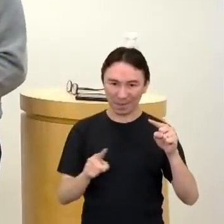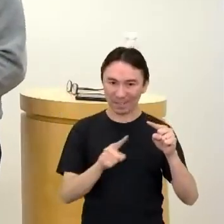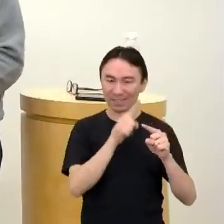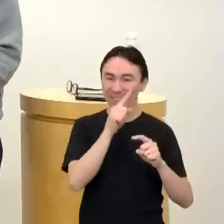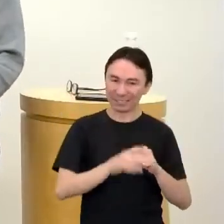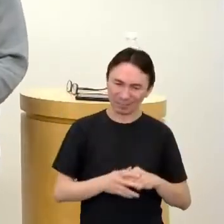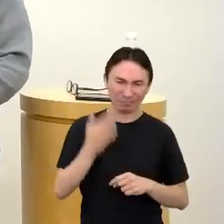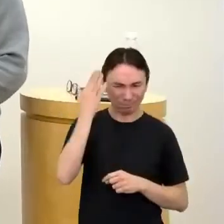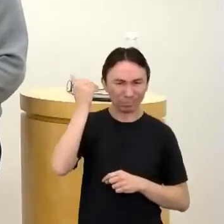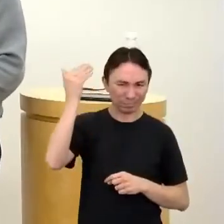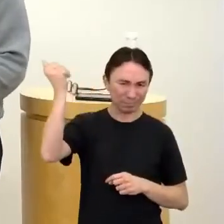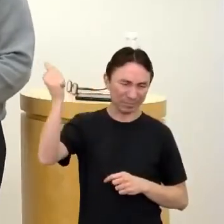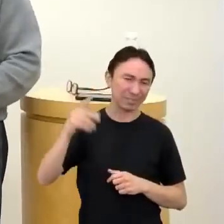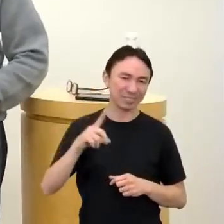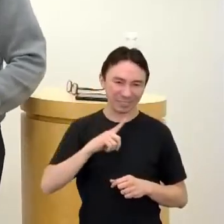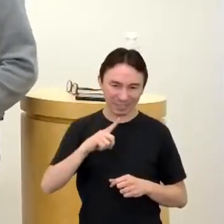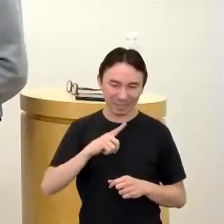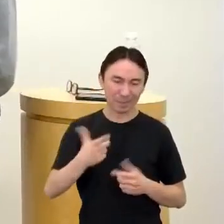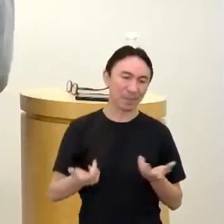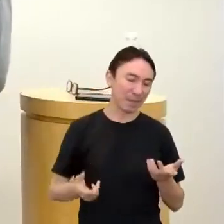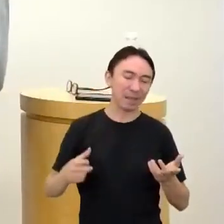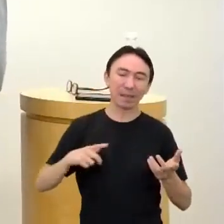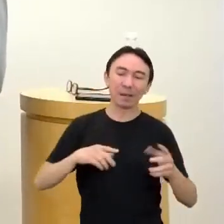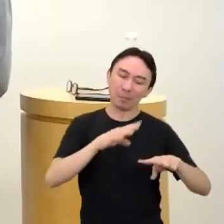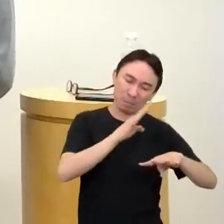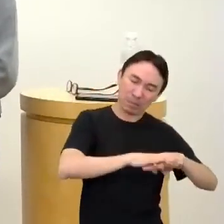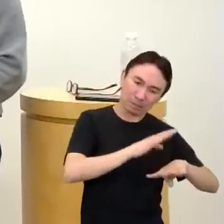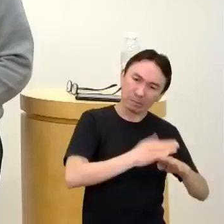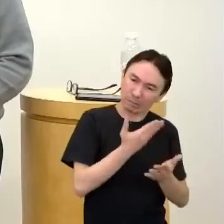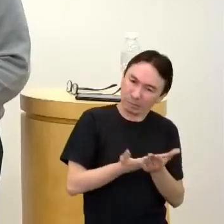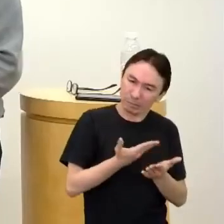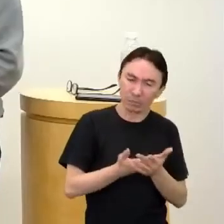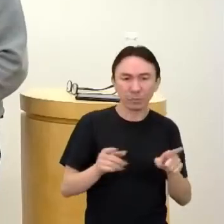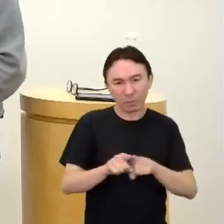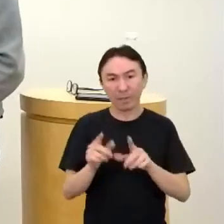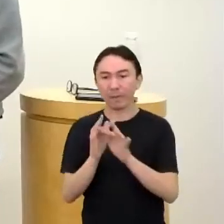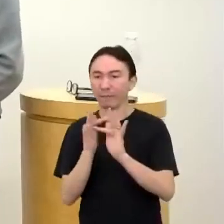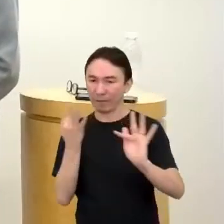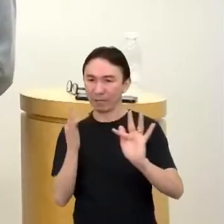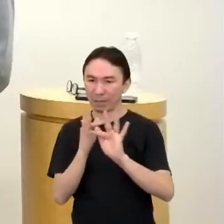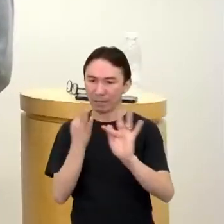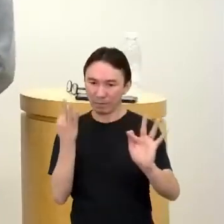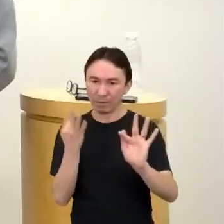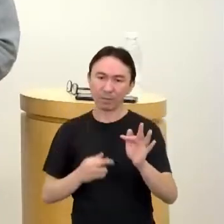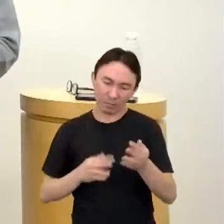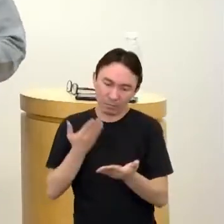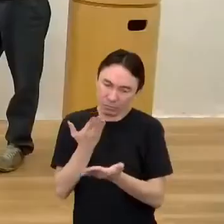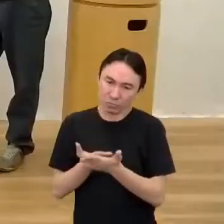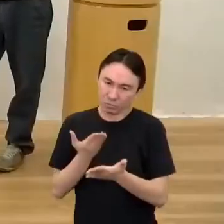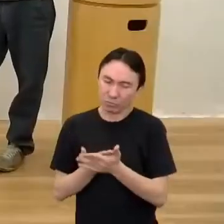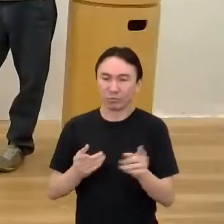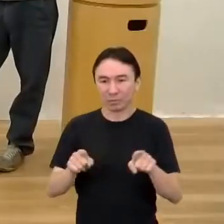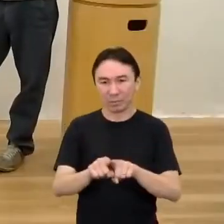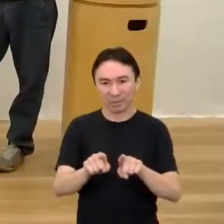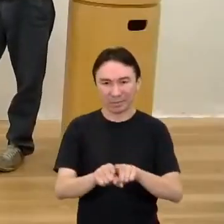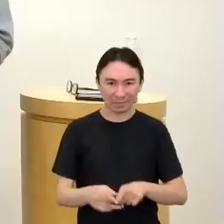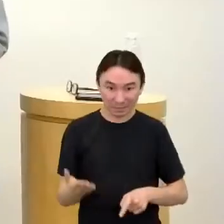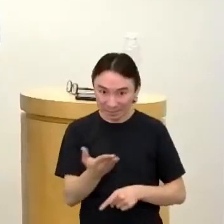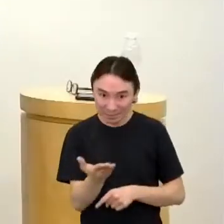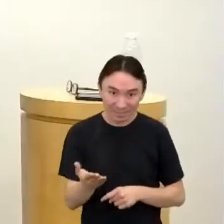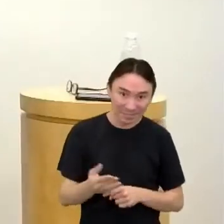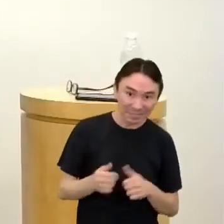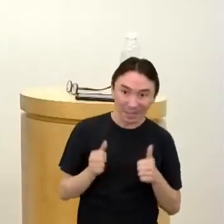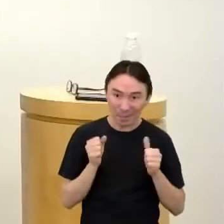aí em matemática e em física também, figura extremamente importante. Beleza, Vivi? Beleza. Beleza, então. Espero que o pessoal tenha compreendido, que a